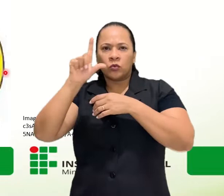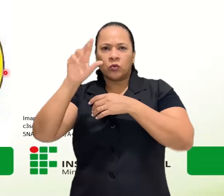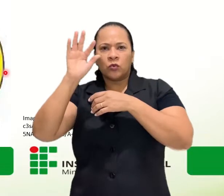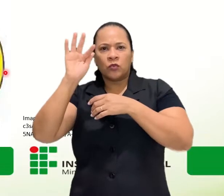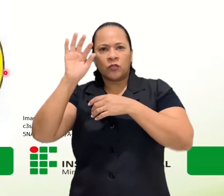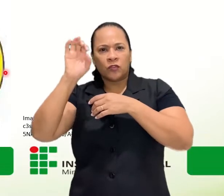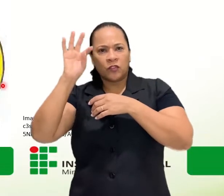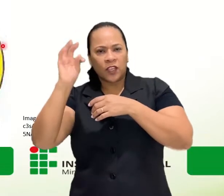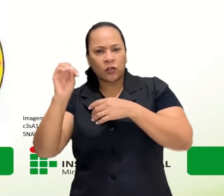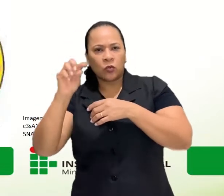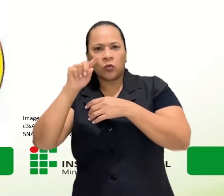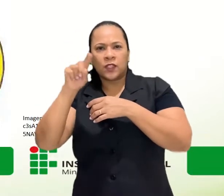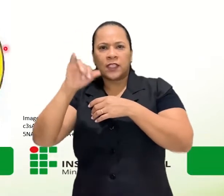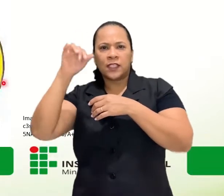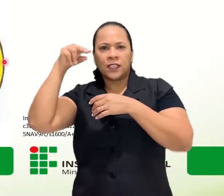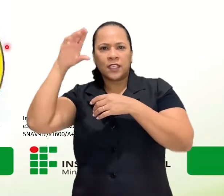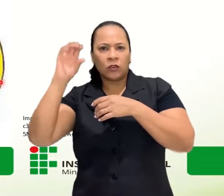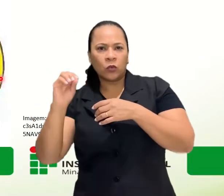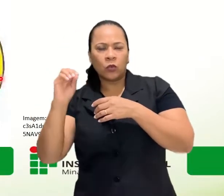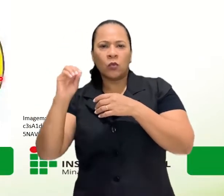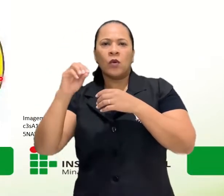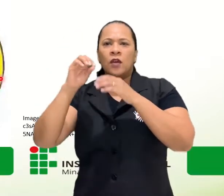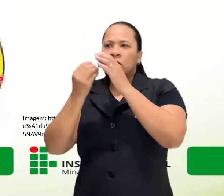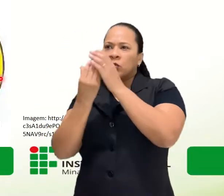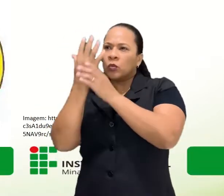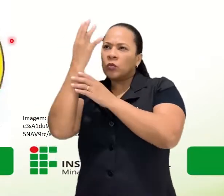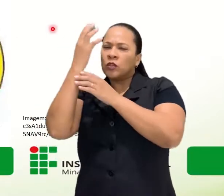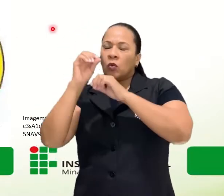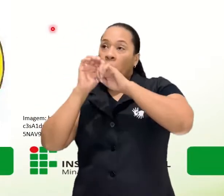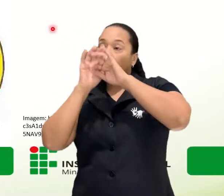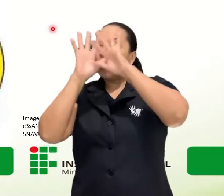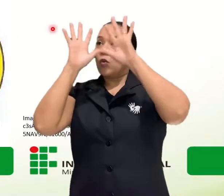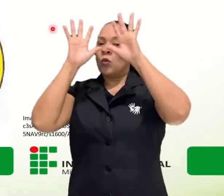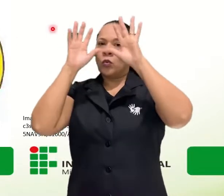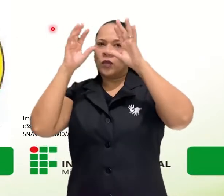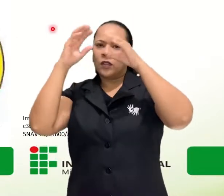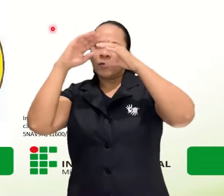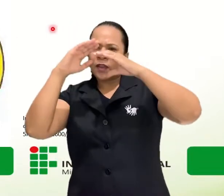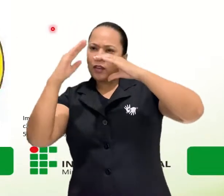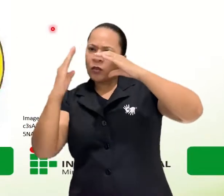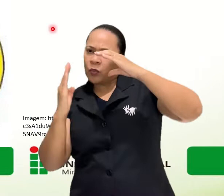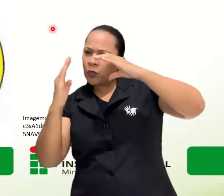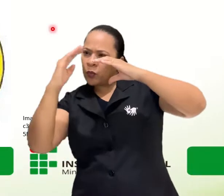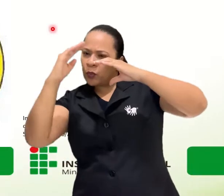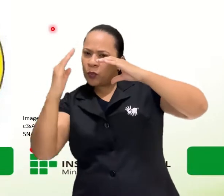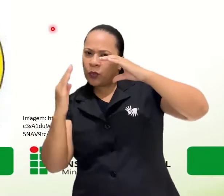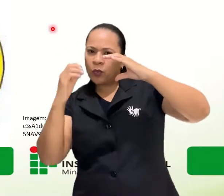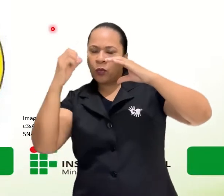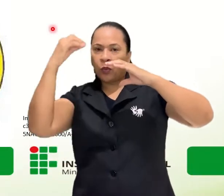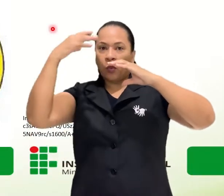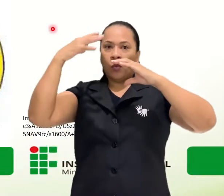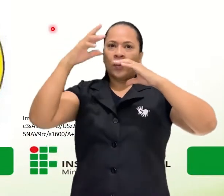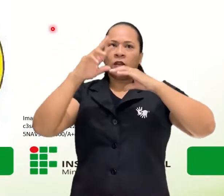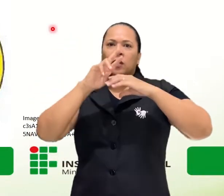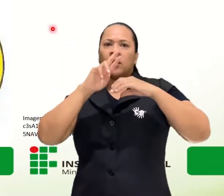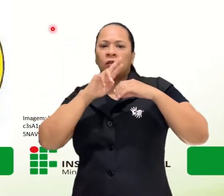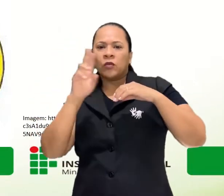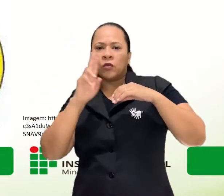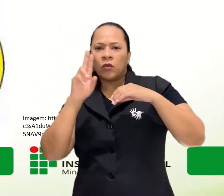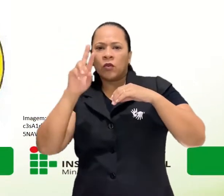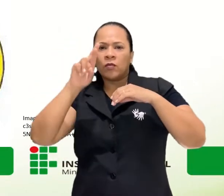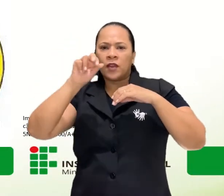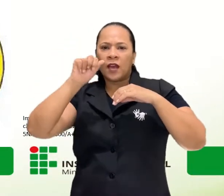zinco, produzindo uma mancha luminosa. Esses raios receberam o nome de raios